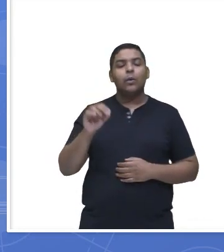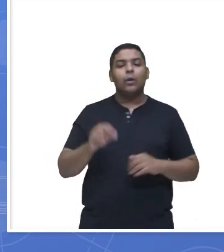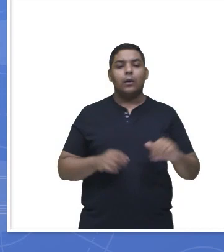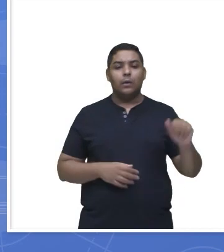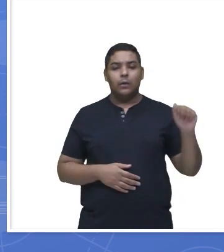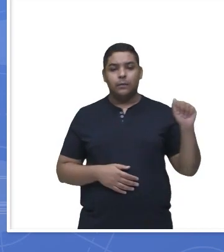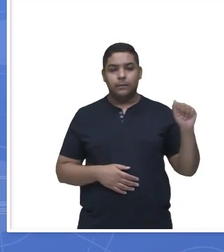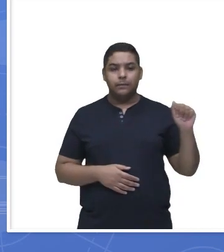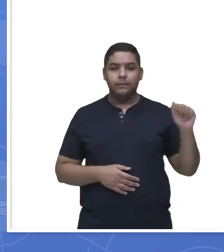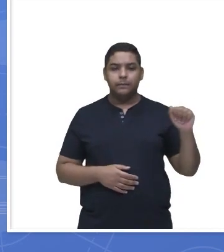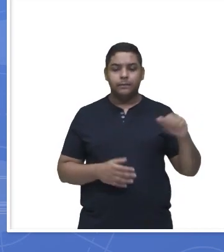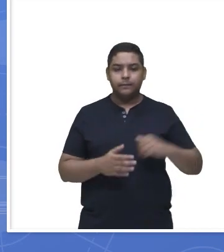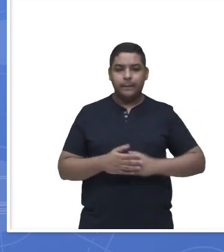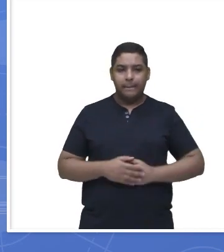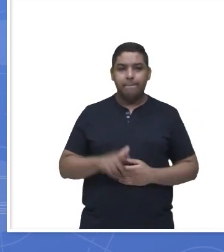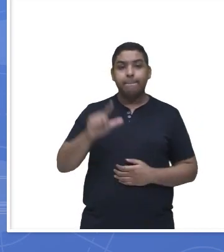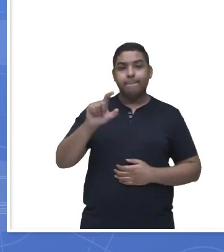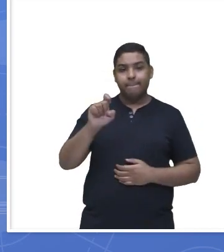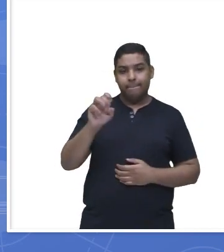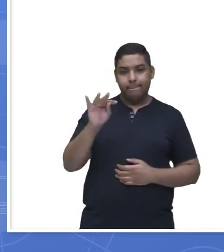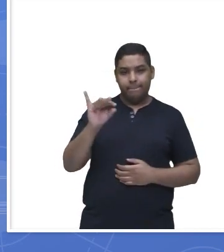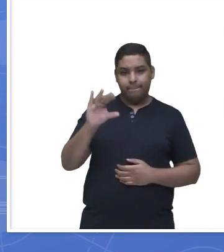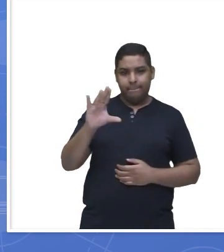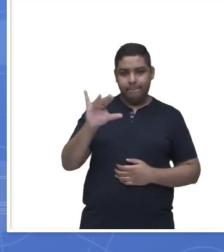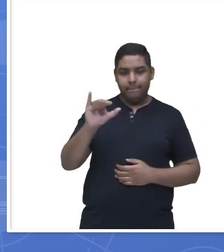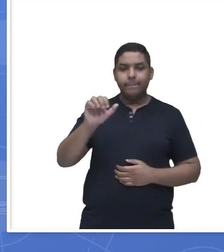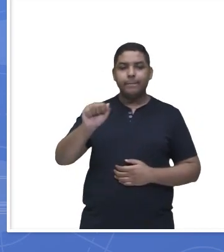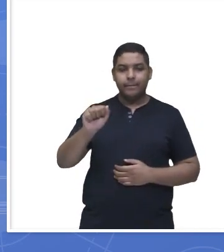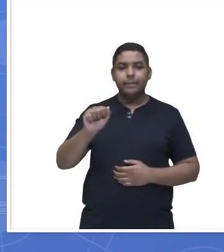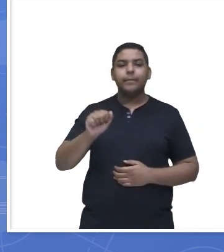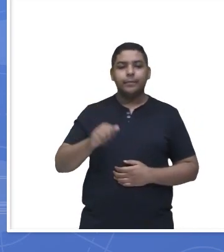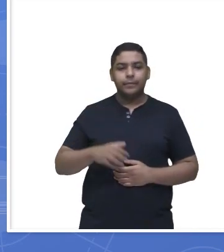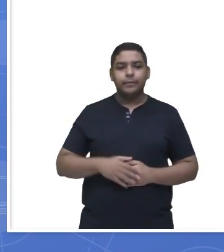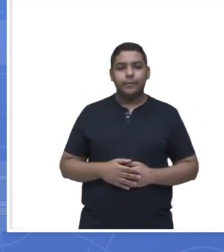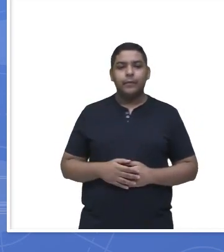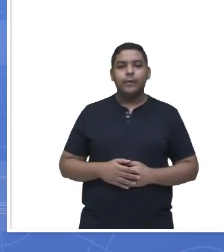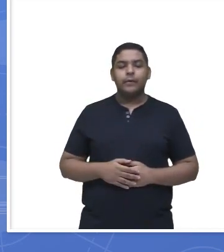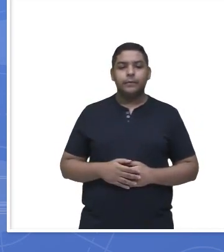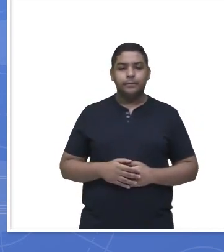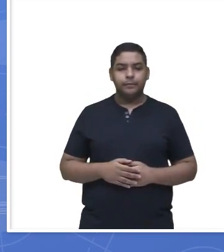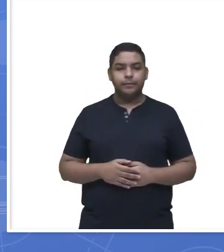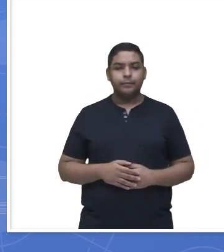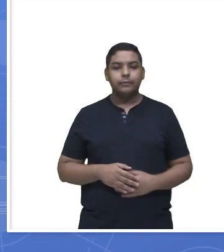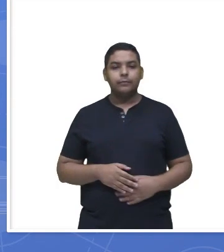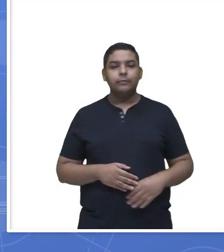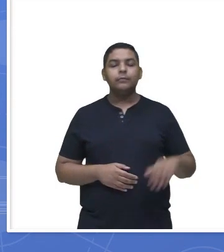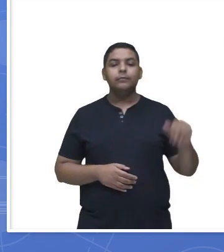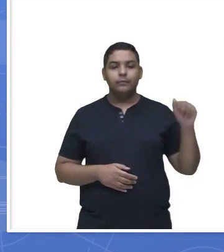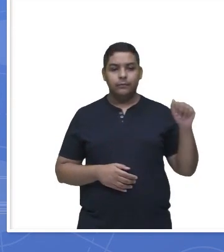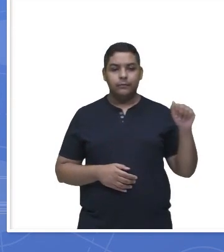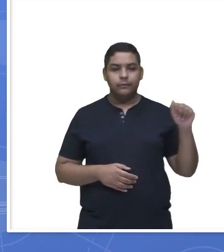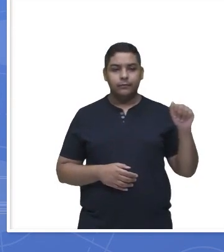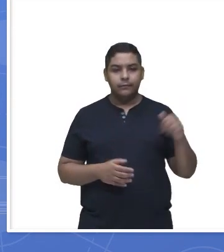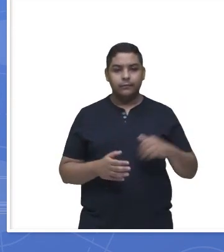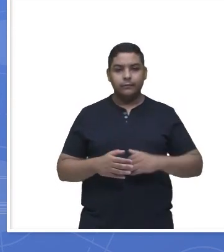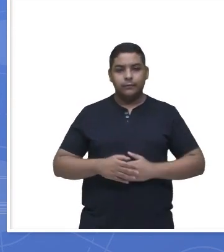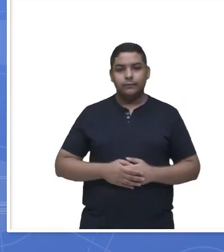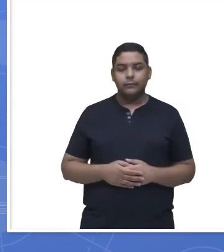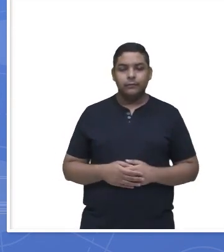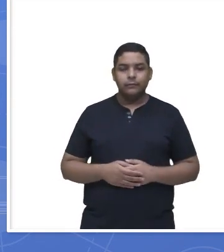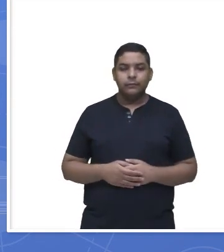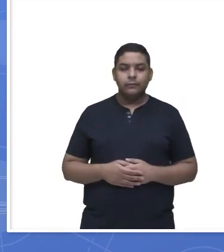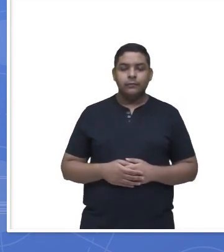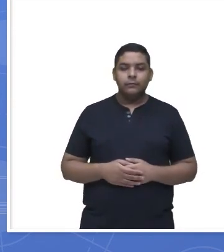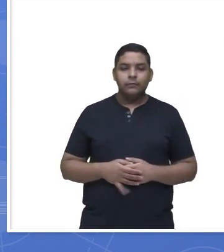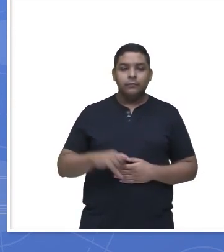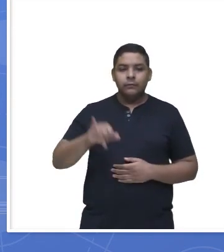é isso? Letra A. A Letícia, aqui do 7, Tarsila, acha também que é a letra A. Bacana. A escola